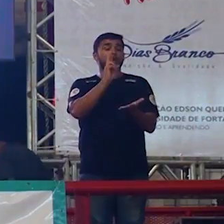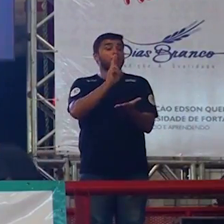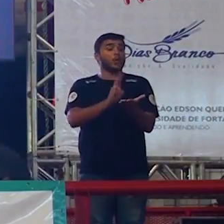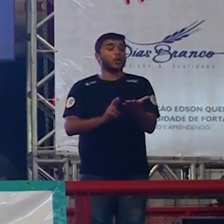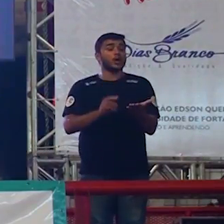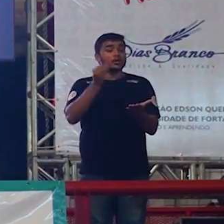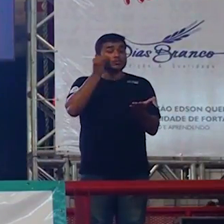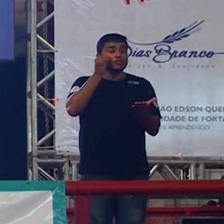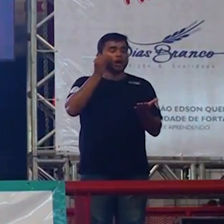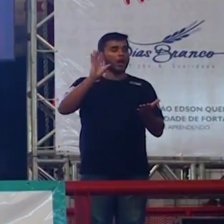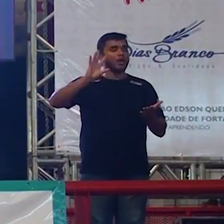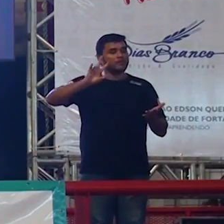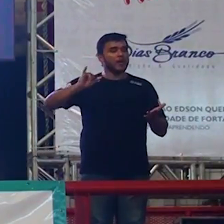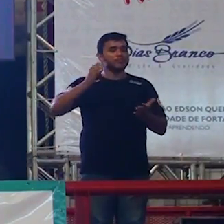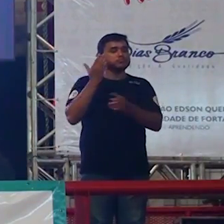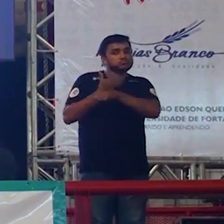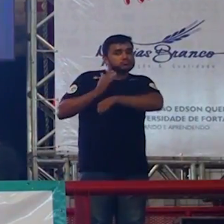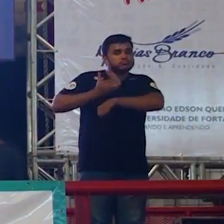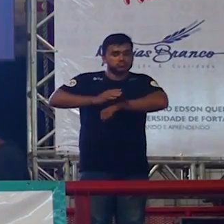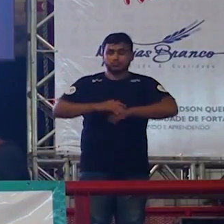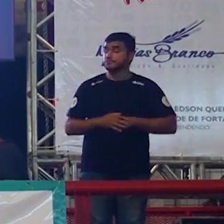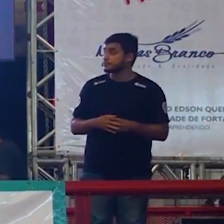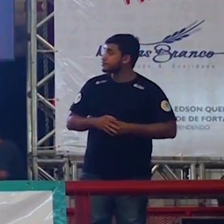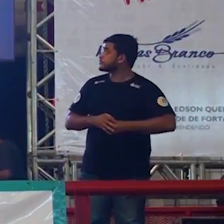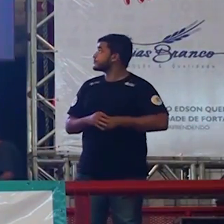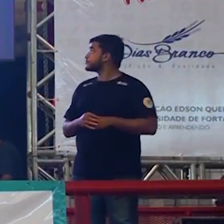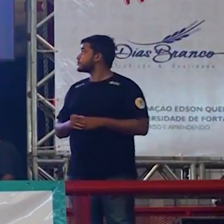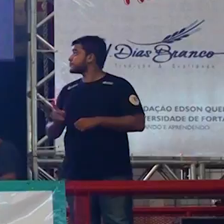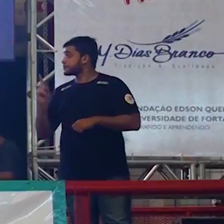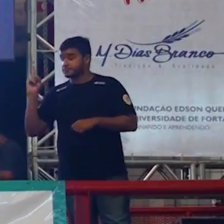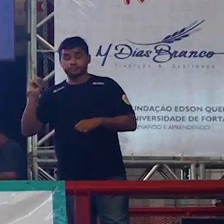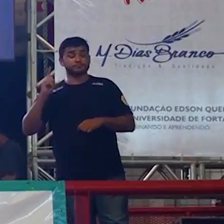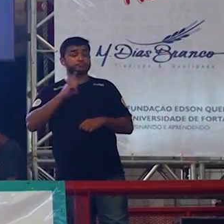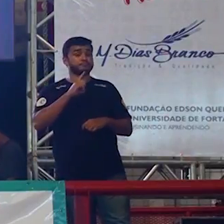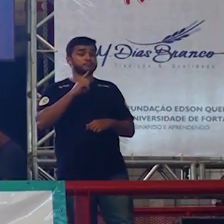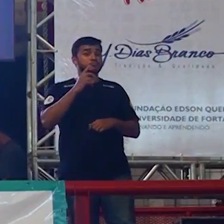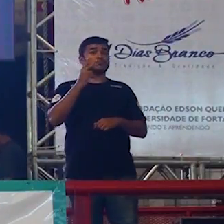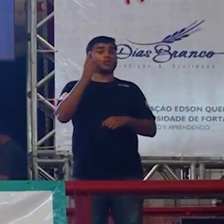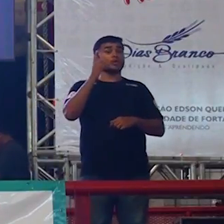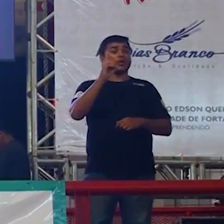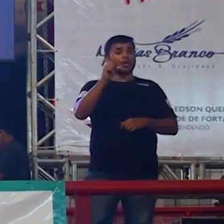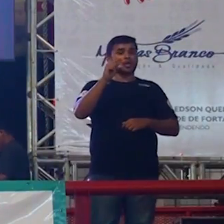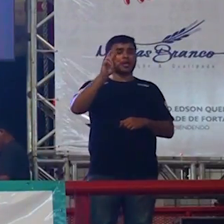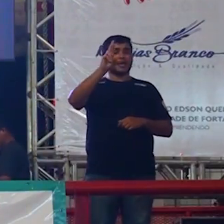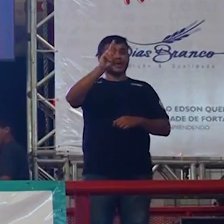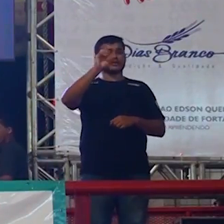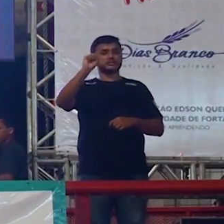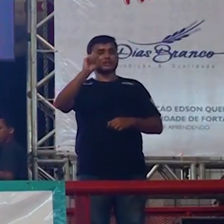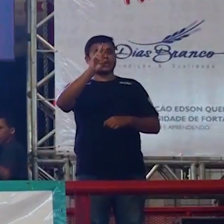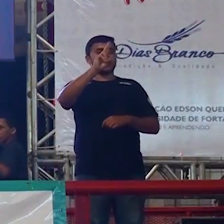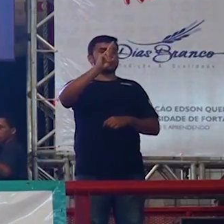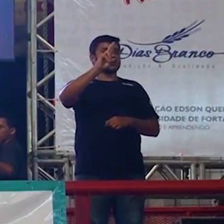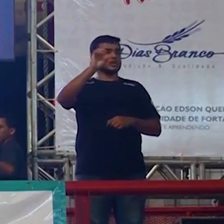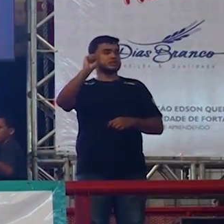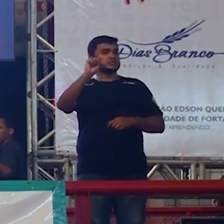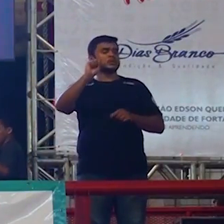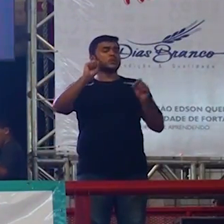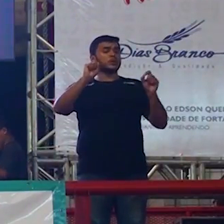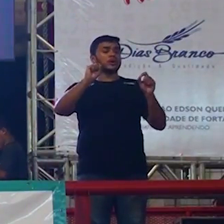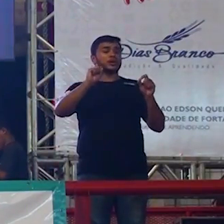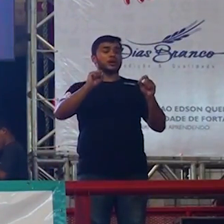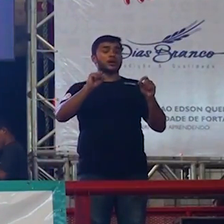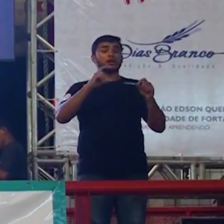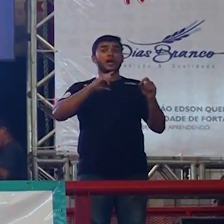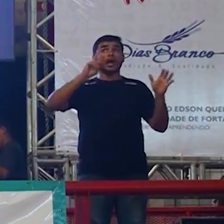você está revisando o que você estudou na segunda. Sempre aos pares. Sabe o que é que tem esse RS aí? RS?